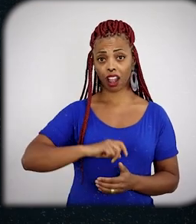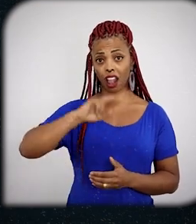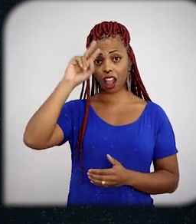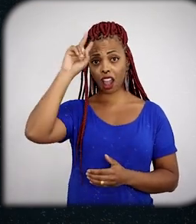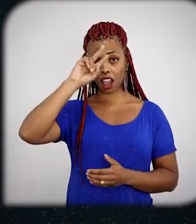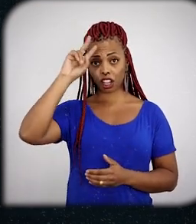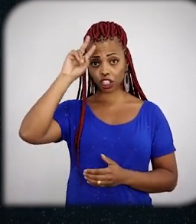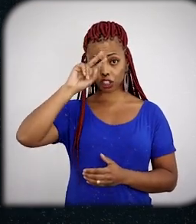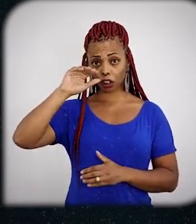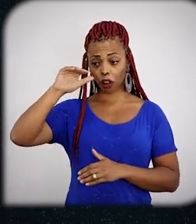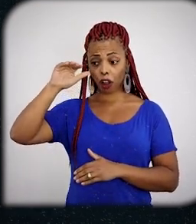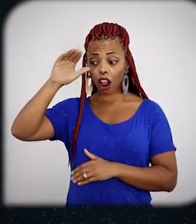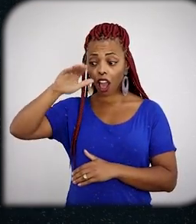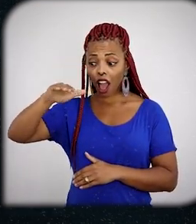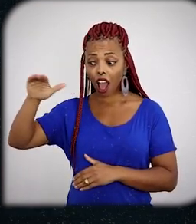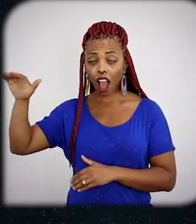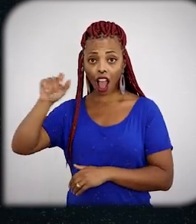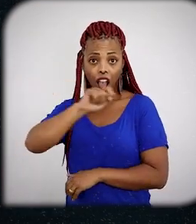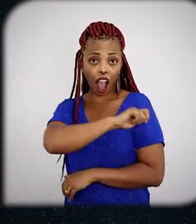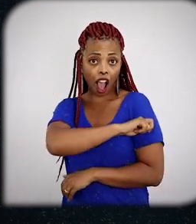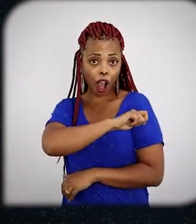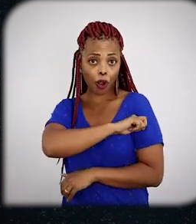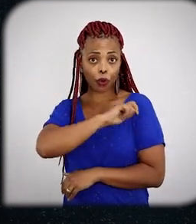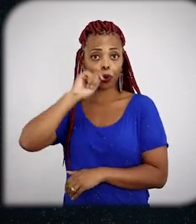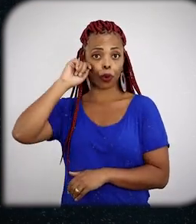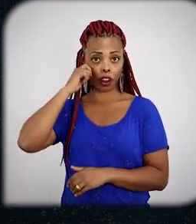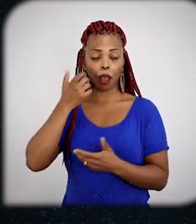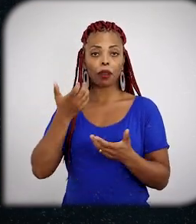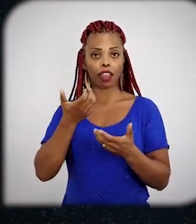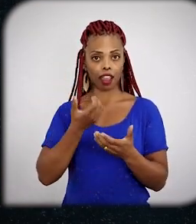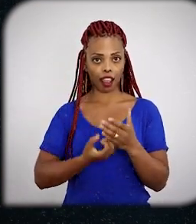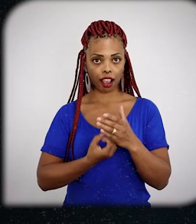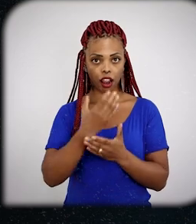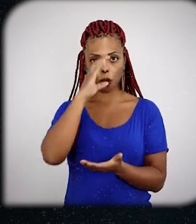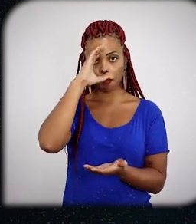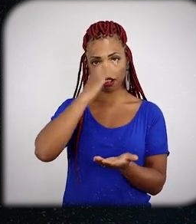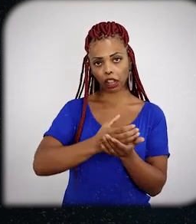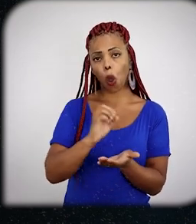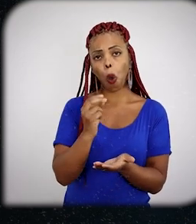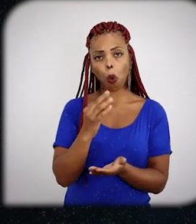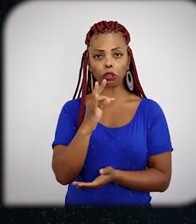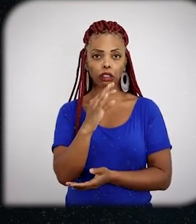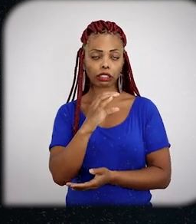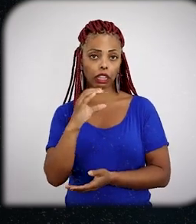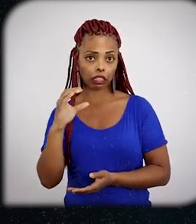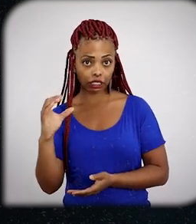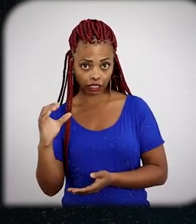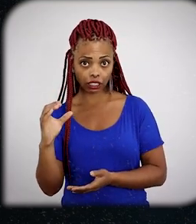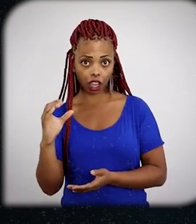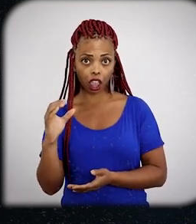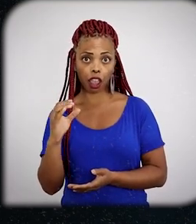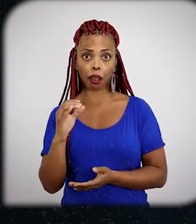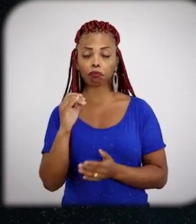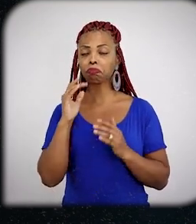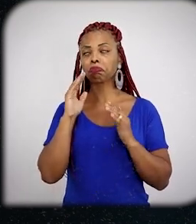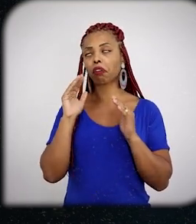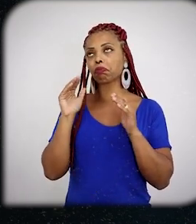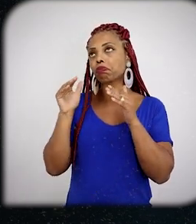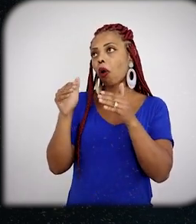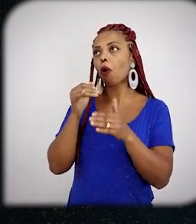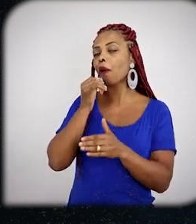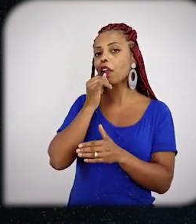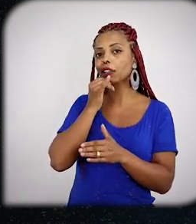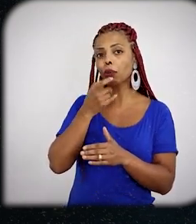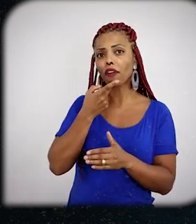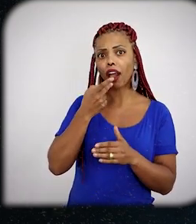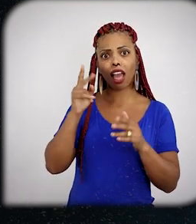a história do estudante negro que quer fazer uma tese ou quer desenvolver uma conclusão de curso, voltada, por exemplo,